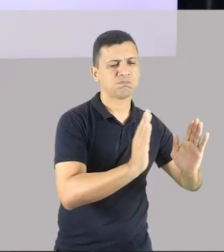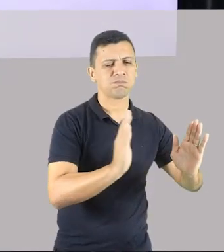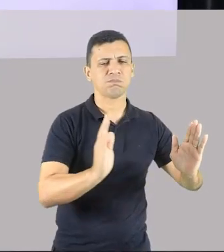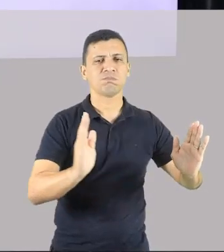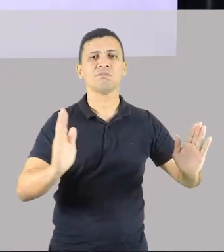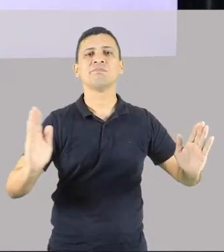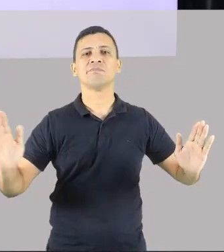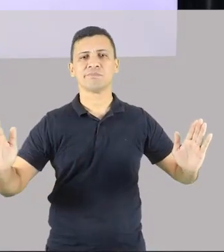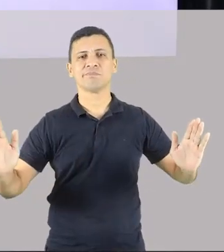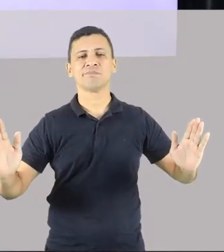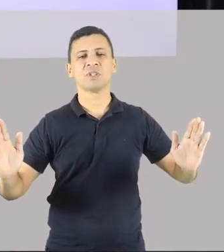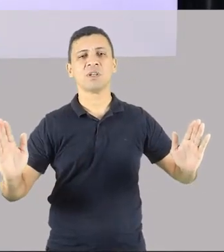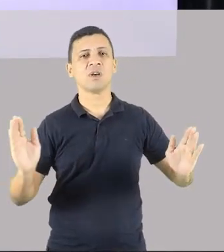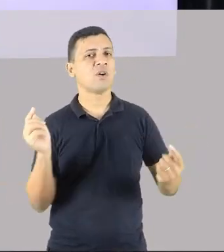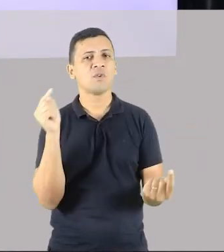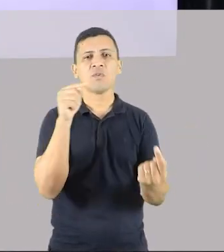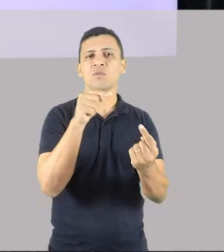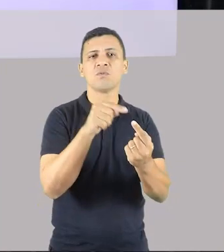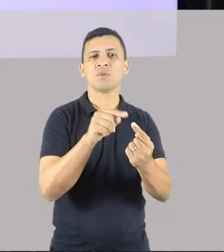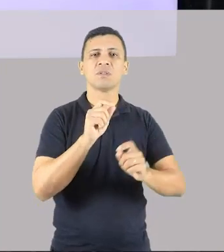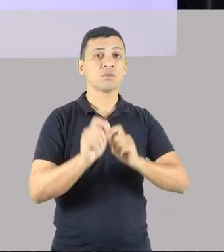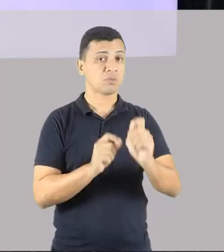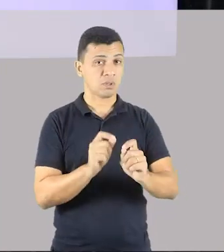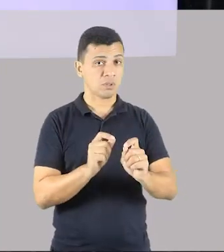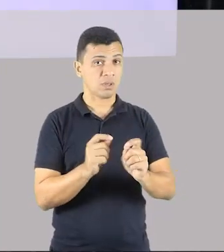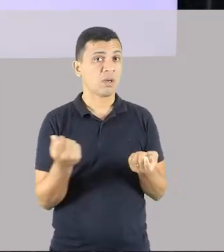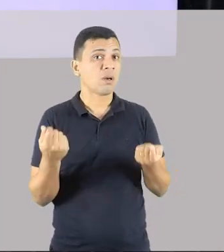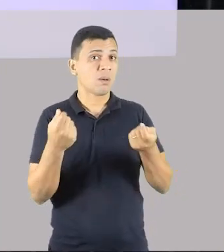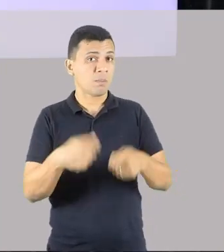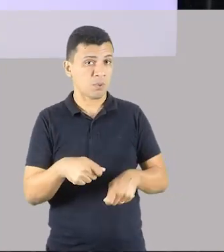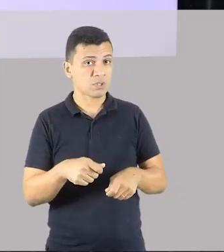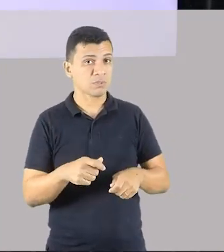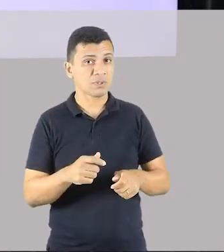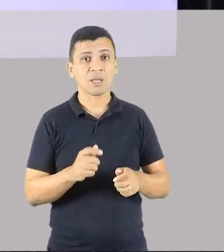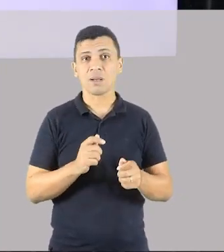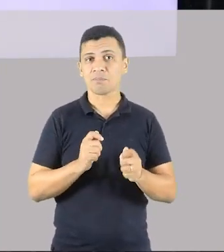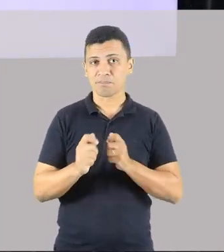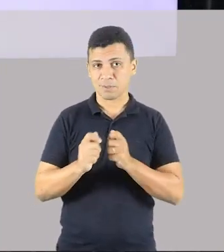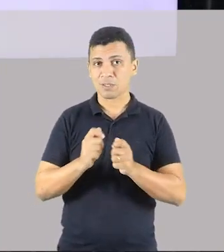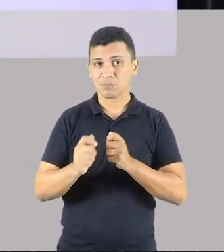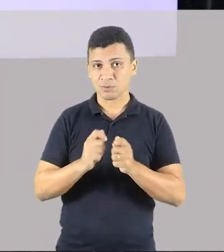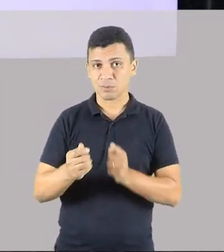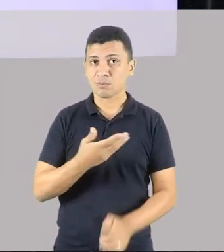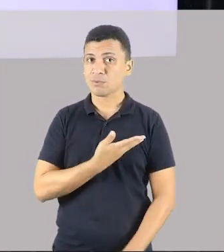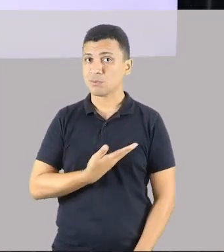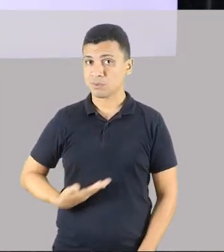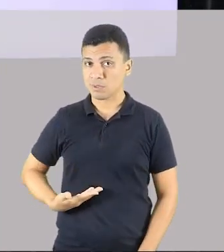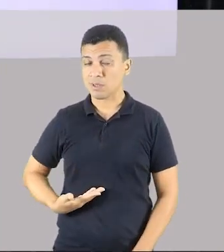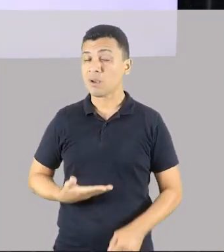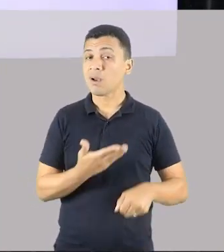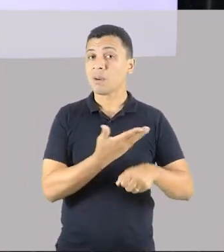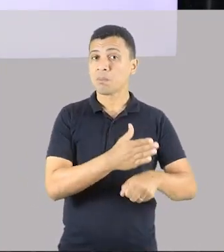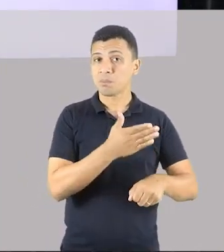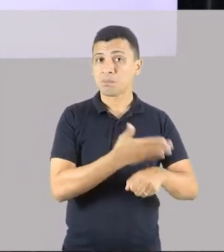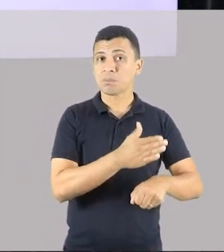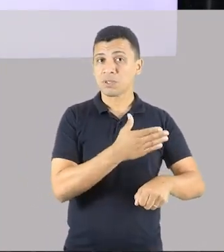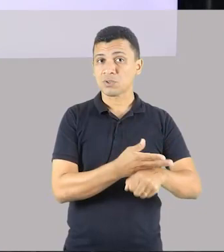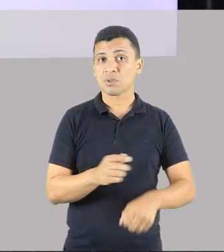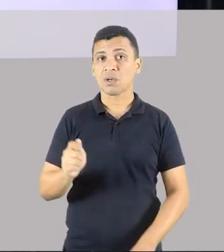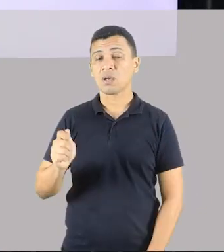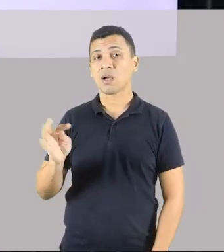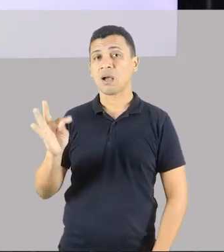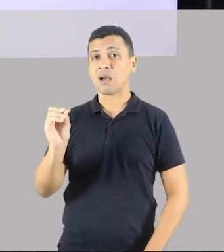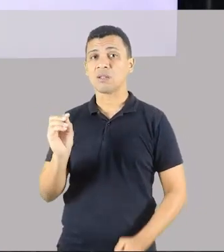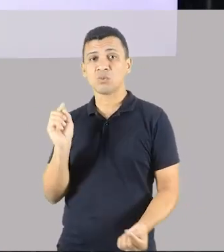sequência, com a finalidade de possibilitar à administração pública a prática de um ato